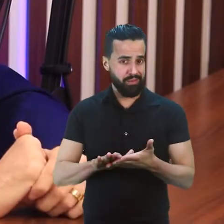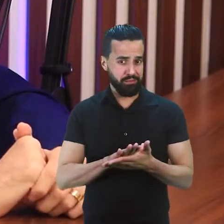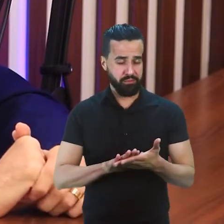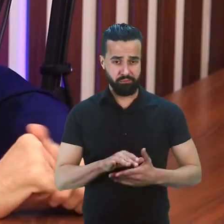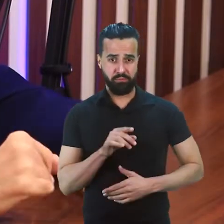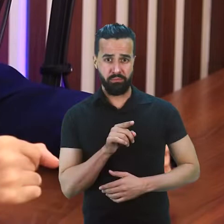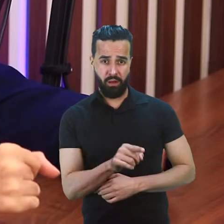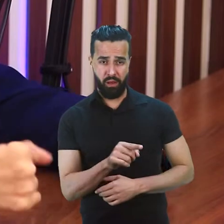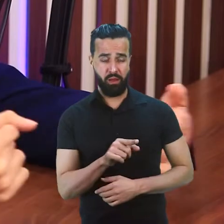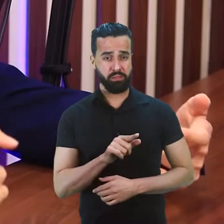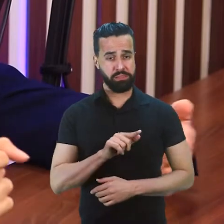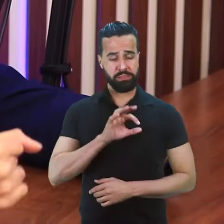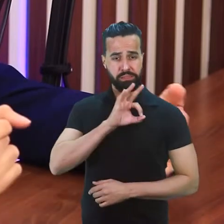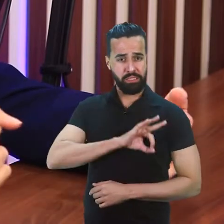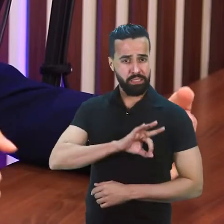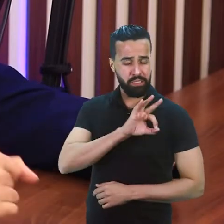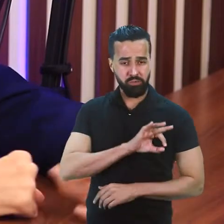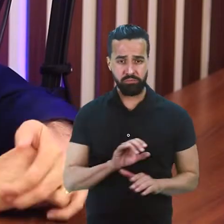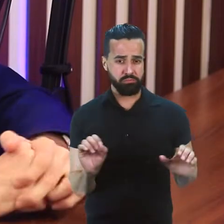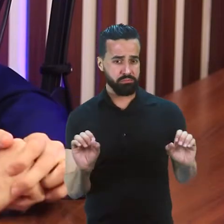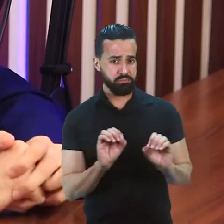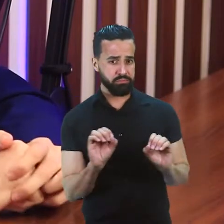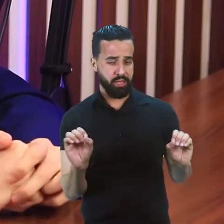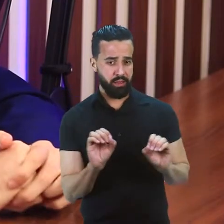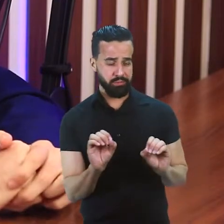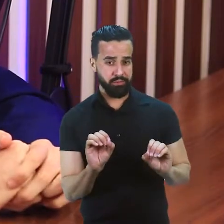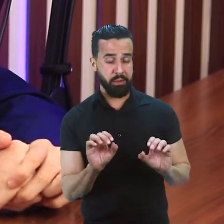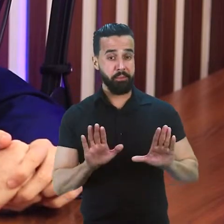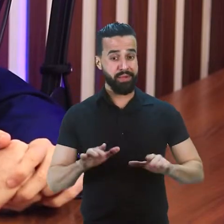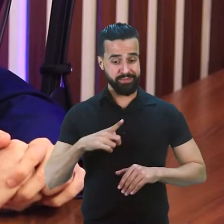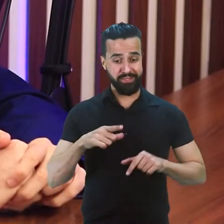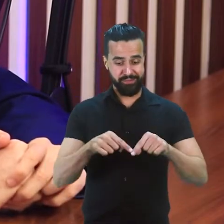mas tinha, como diz o outro, assim, tinha um escritório,